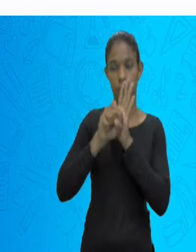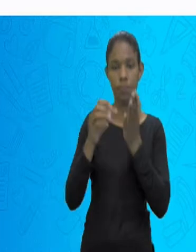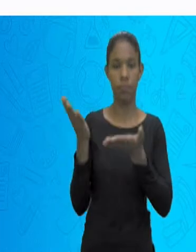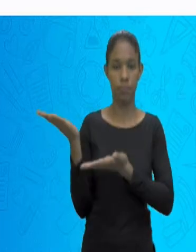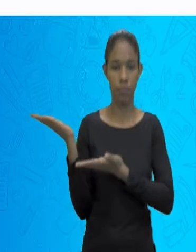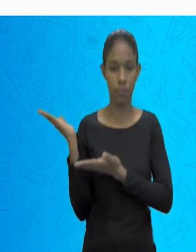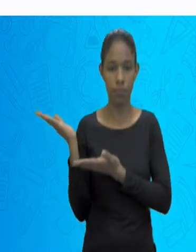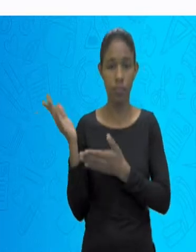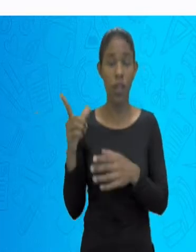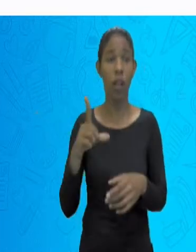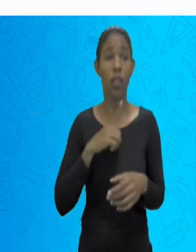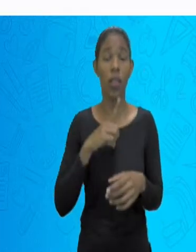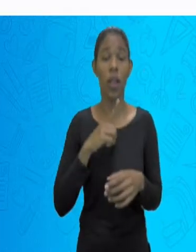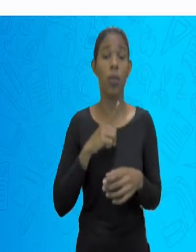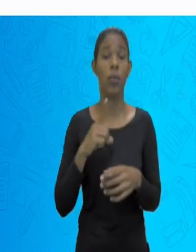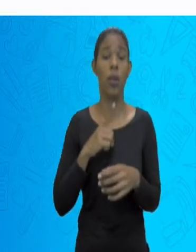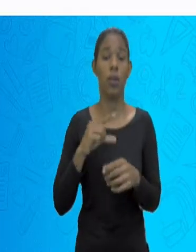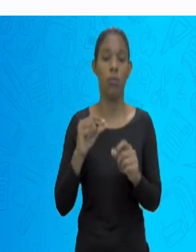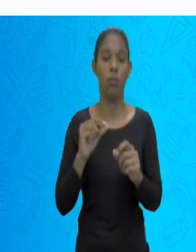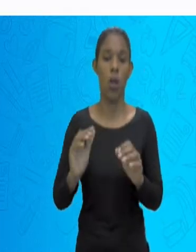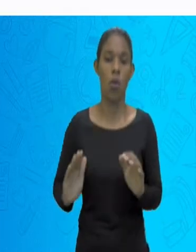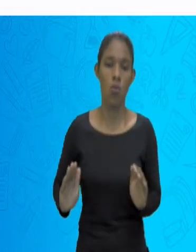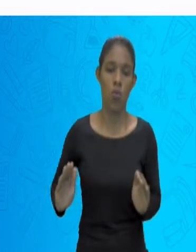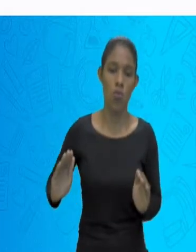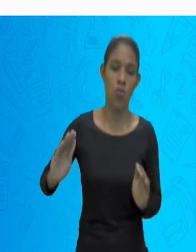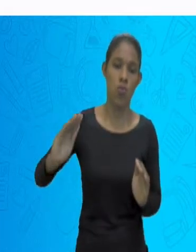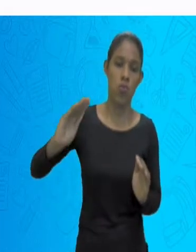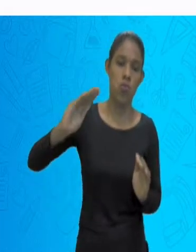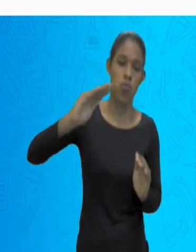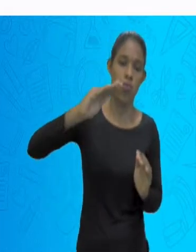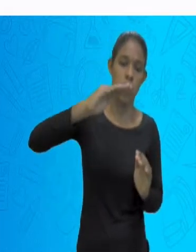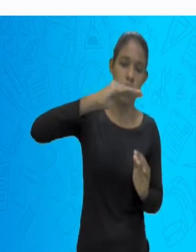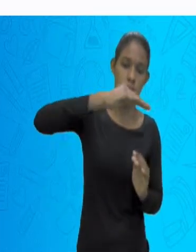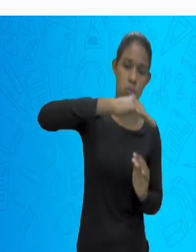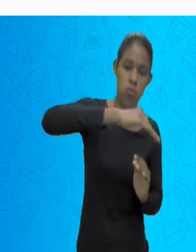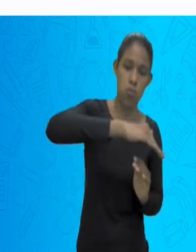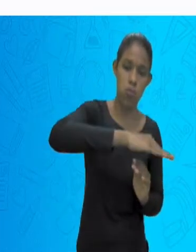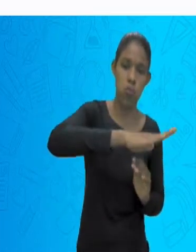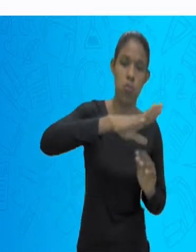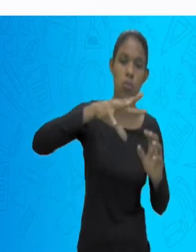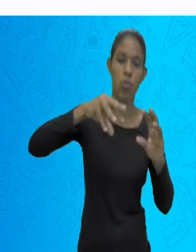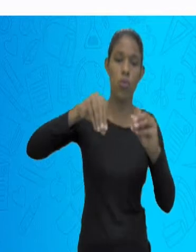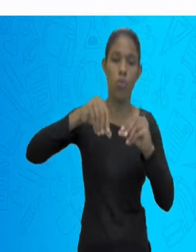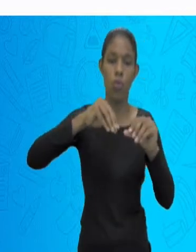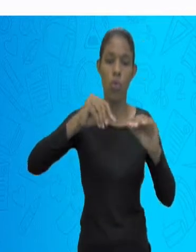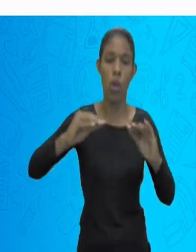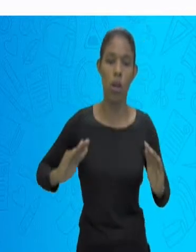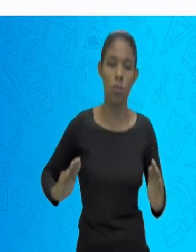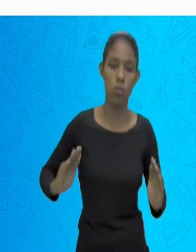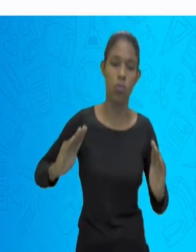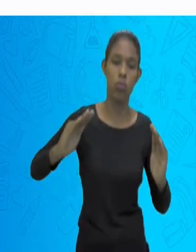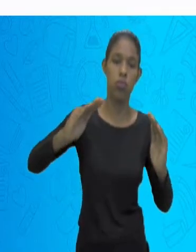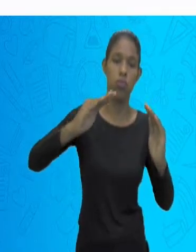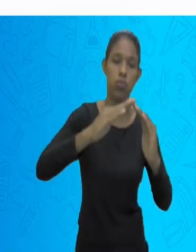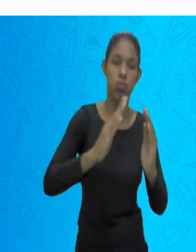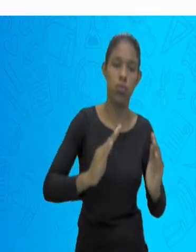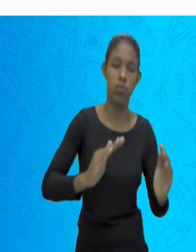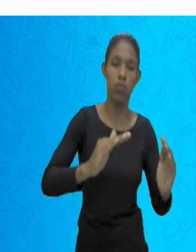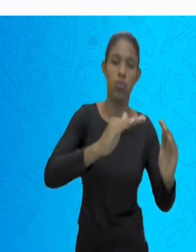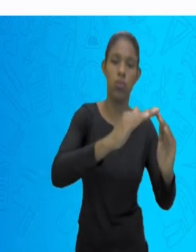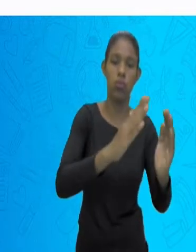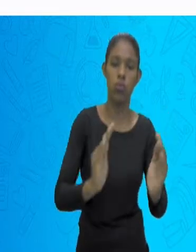são bancos de areia? São essas montanhas de areia. Ele é um espaço,